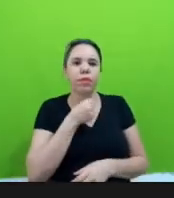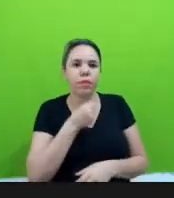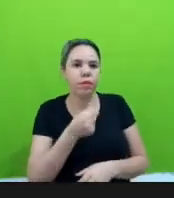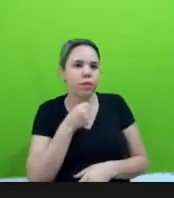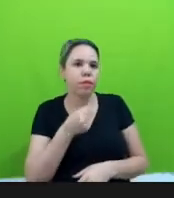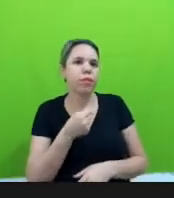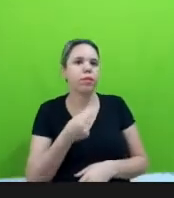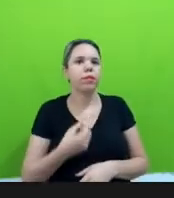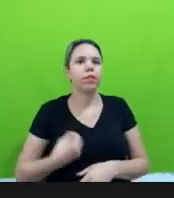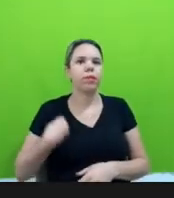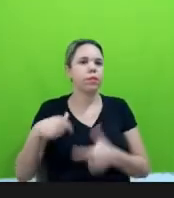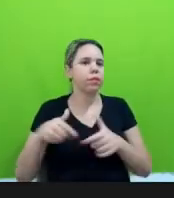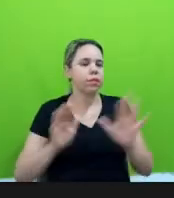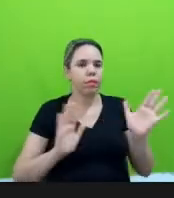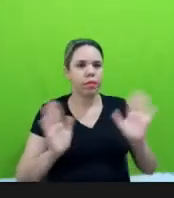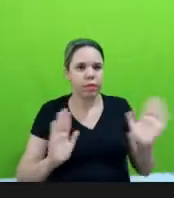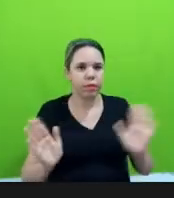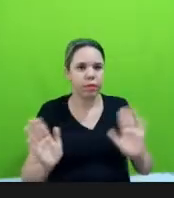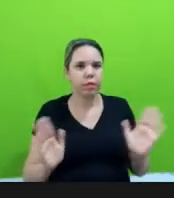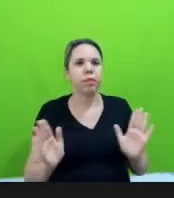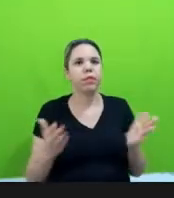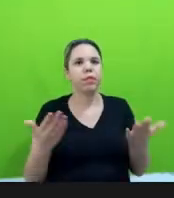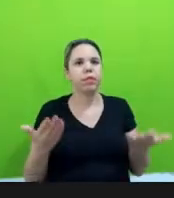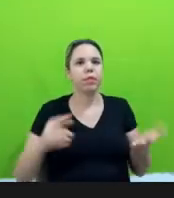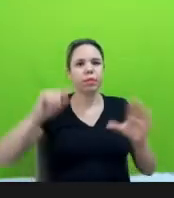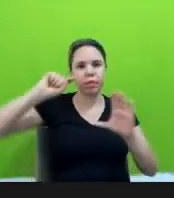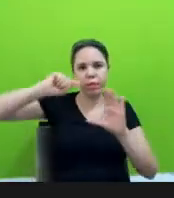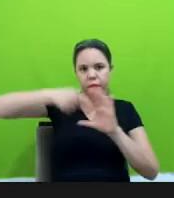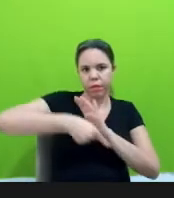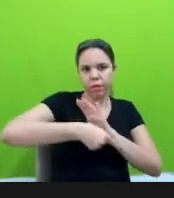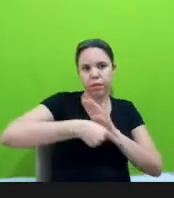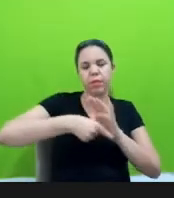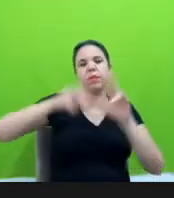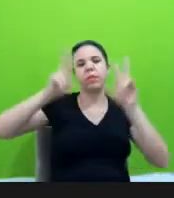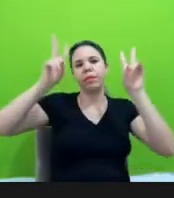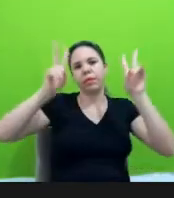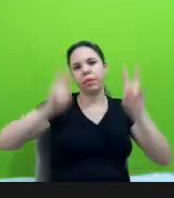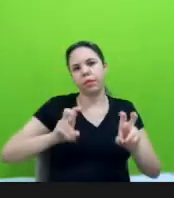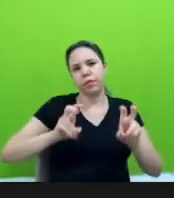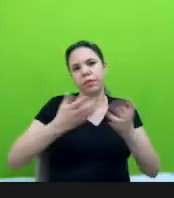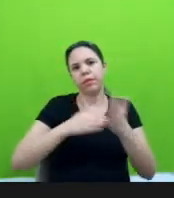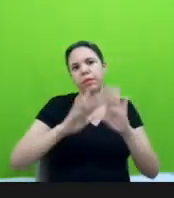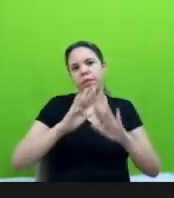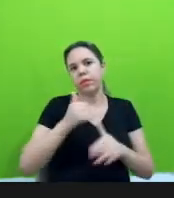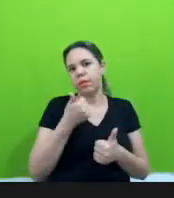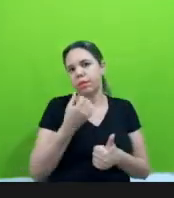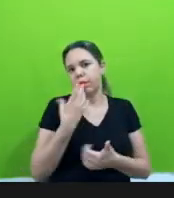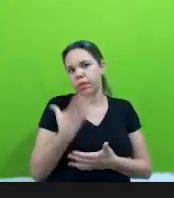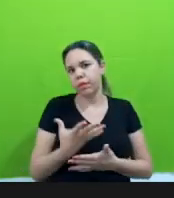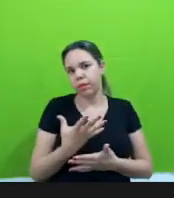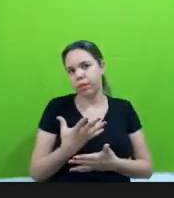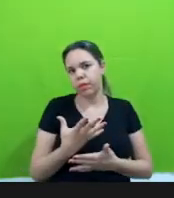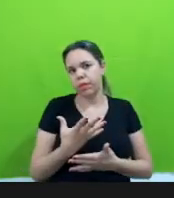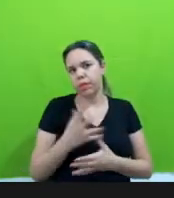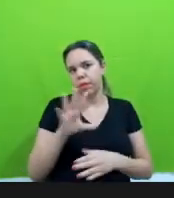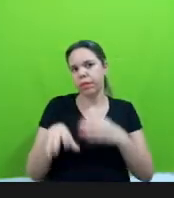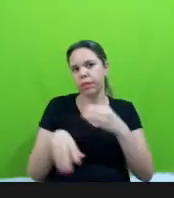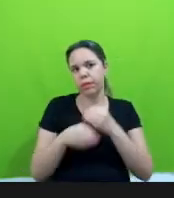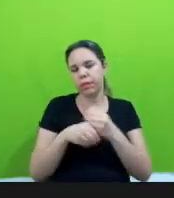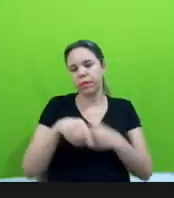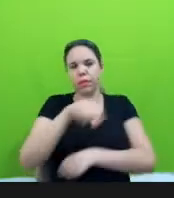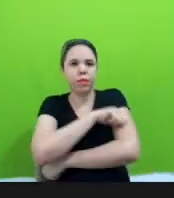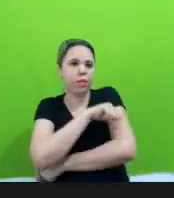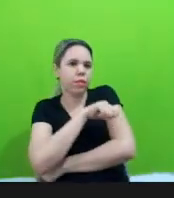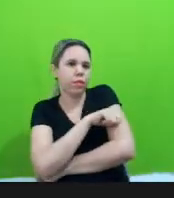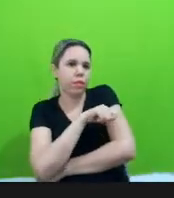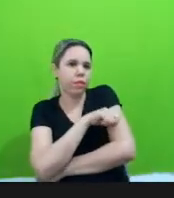nas redações, mas para aprofundar esse debate do que é uma escola boa, né? Tem uma escola boa que inclui, uma escola boa que os alunos